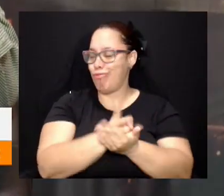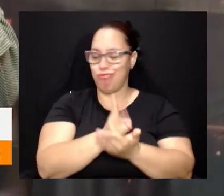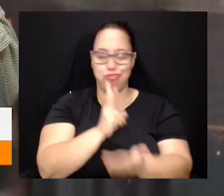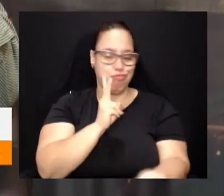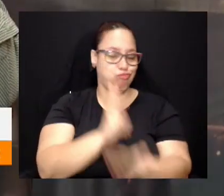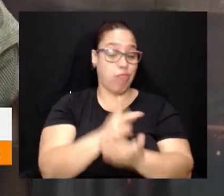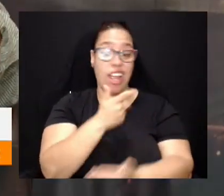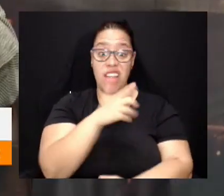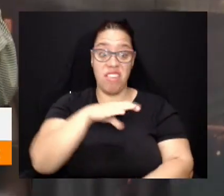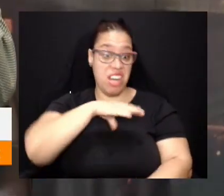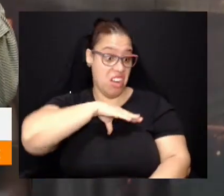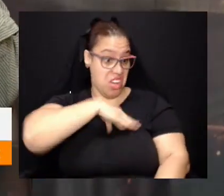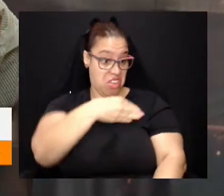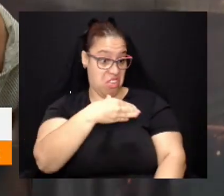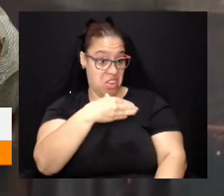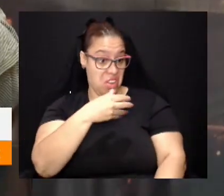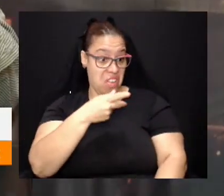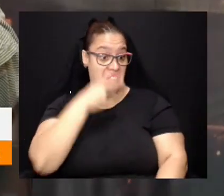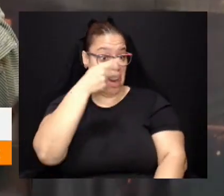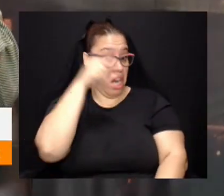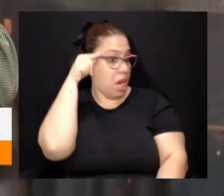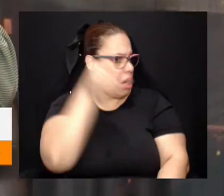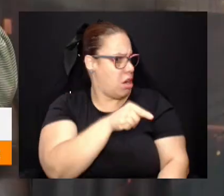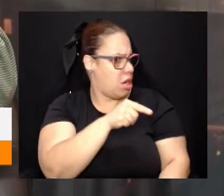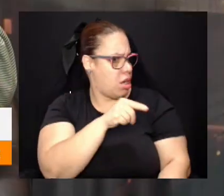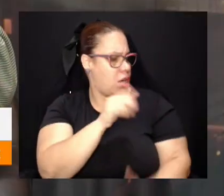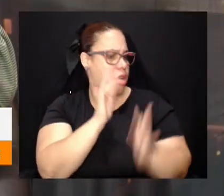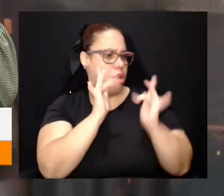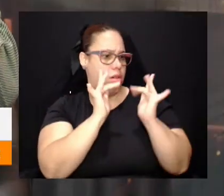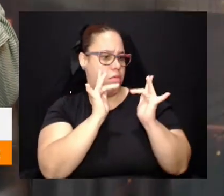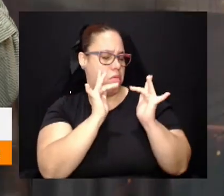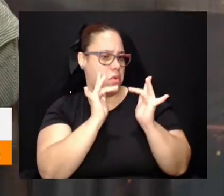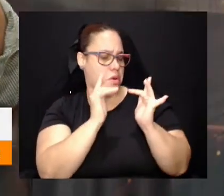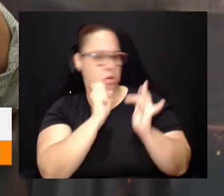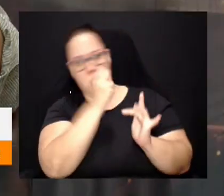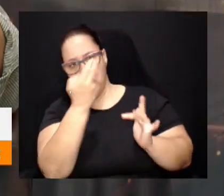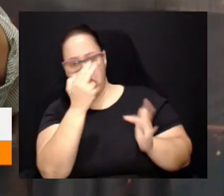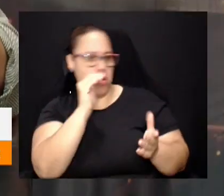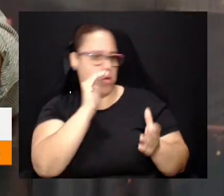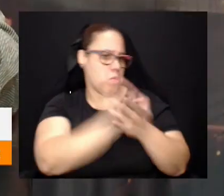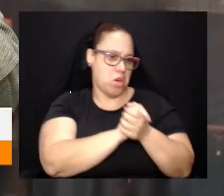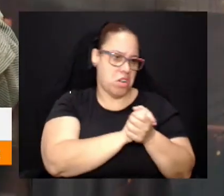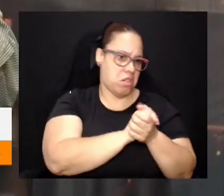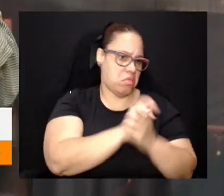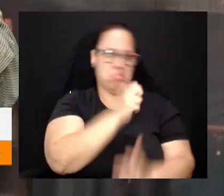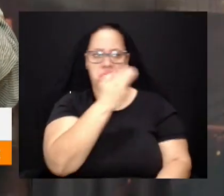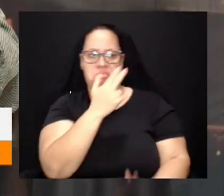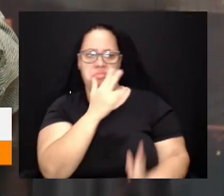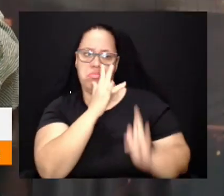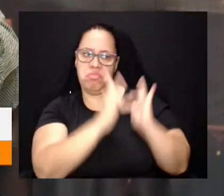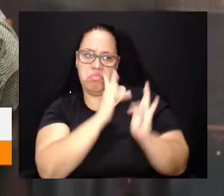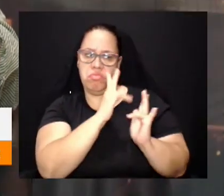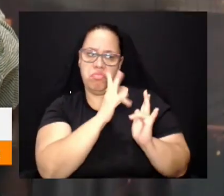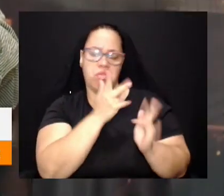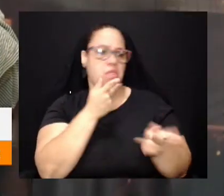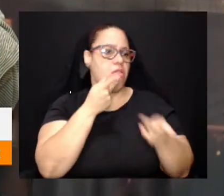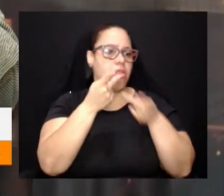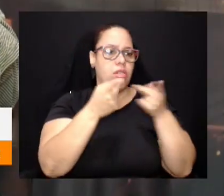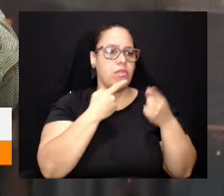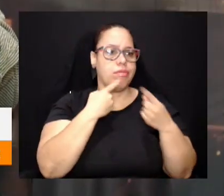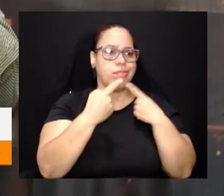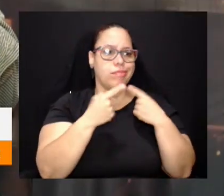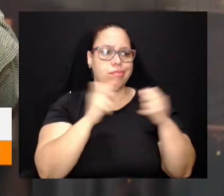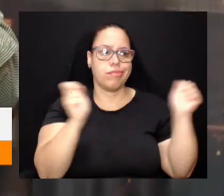coragem de contar coisas para a sua parceria, né, se você não tem coragem de abrir o diálogo, acho que esse é um sinal